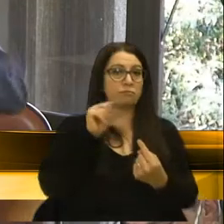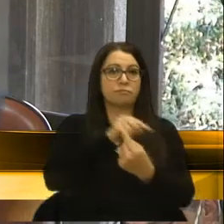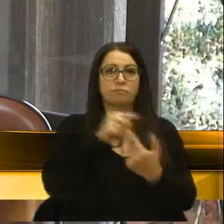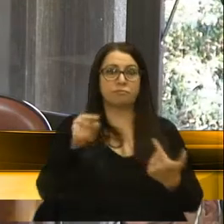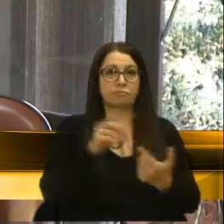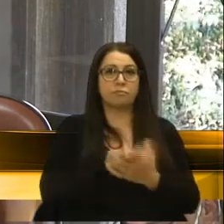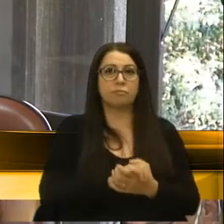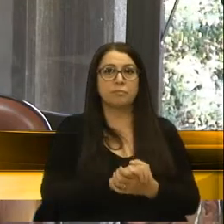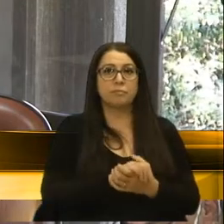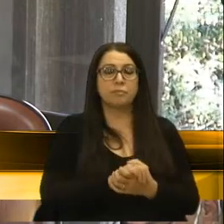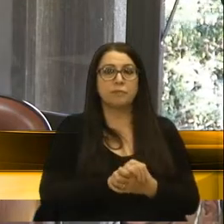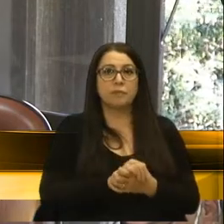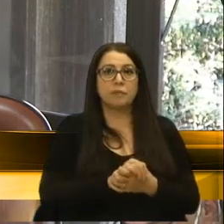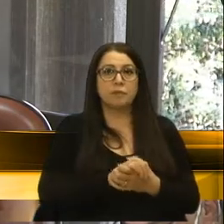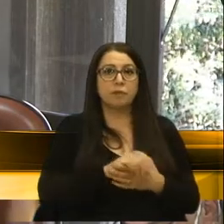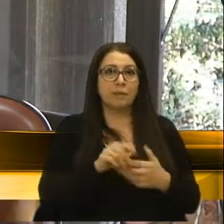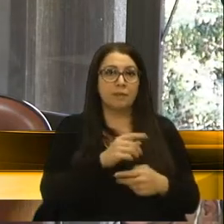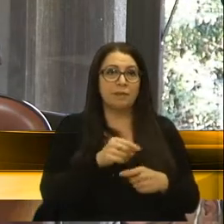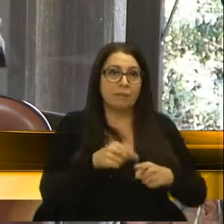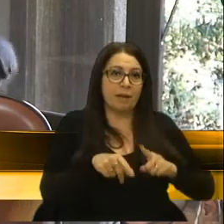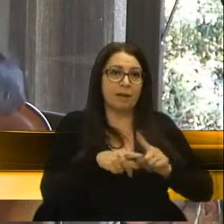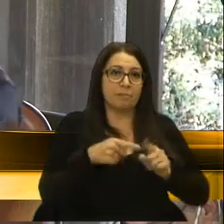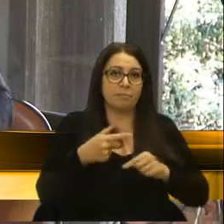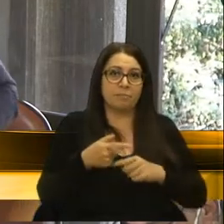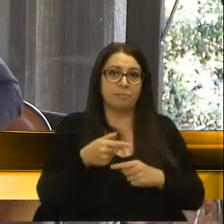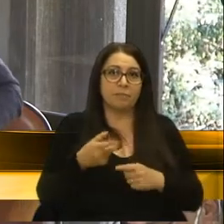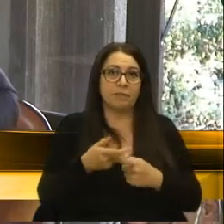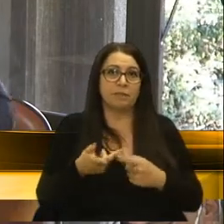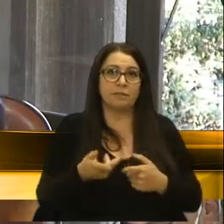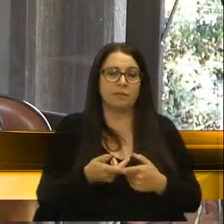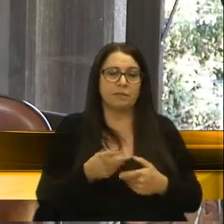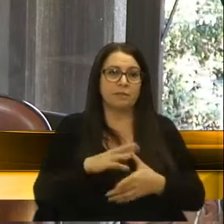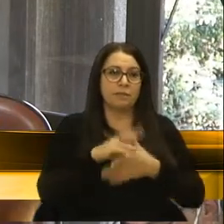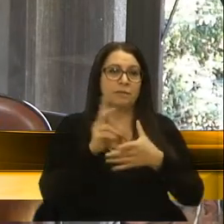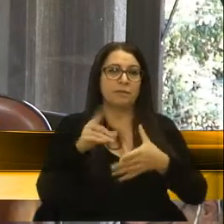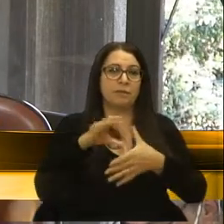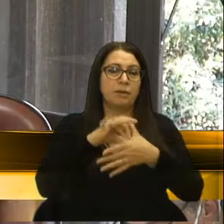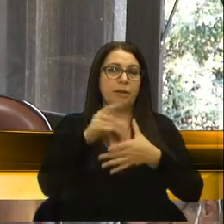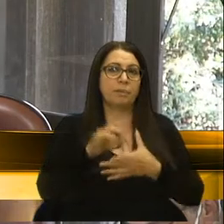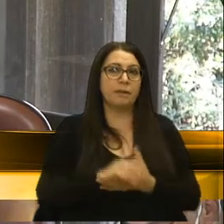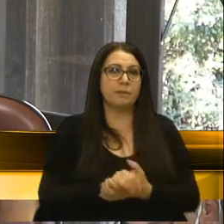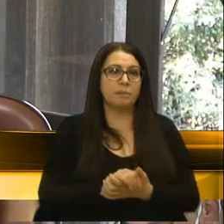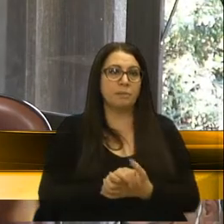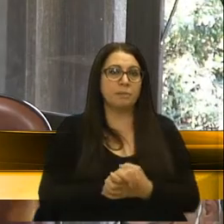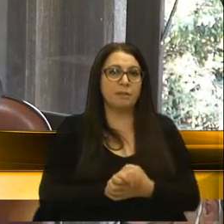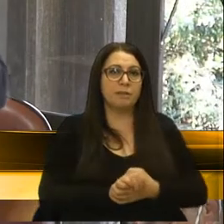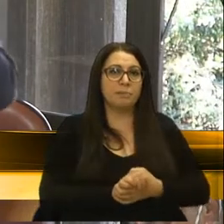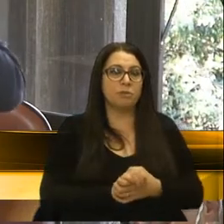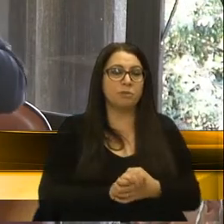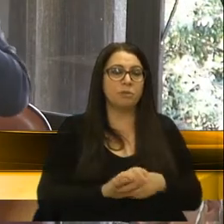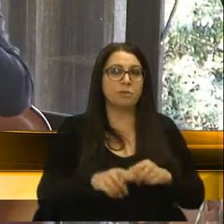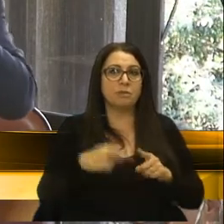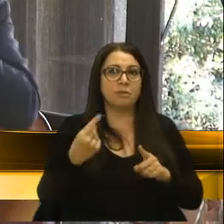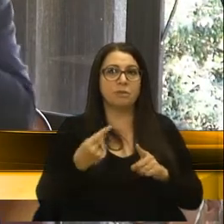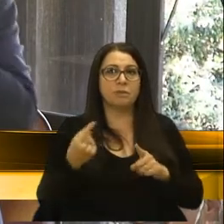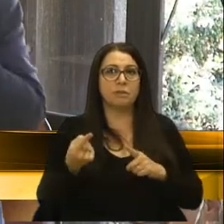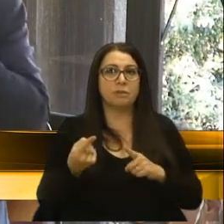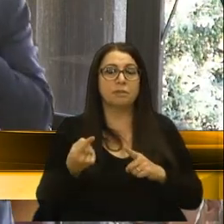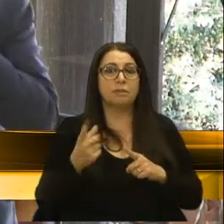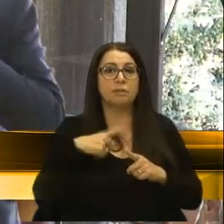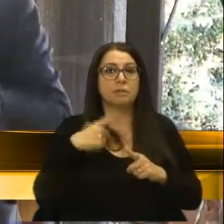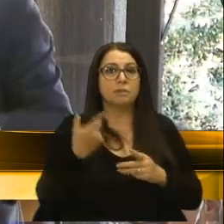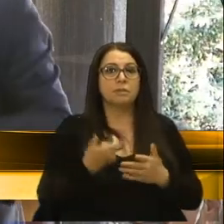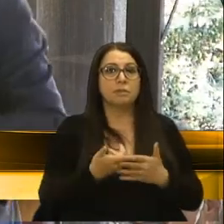nossa Fundação Universidade de Caxias do Sul. Solicito a declaração de líder para continuar, presidente. Segue em declaração de líder da bancada do